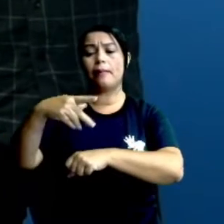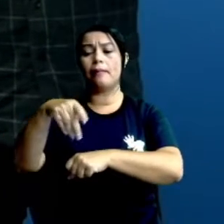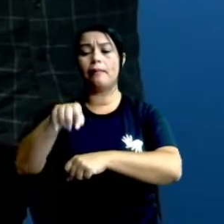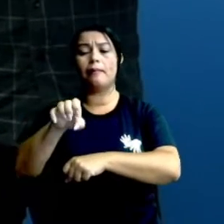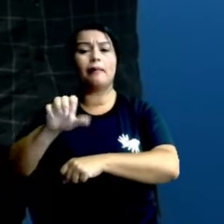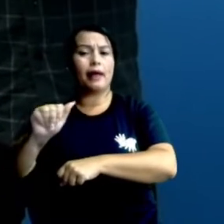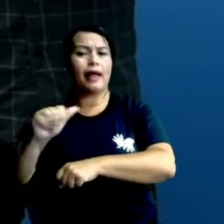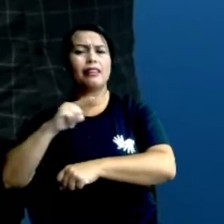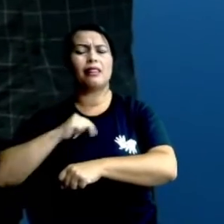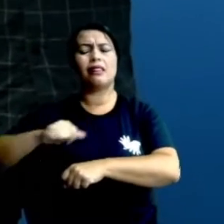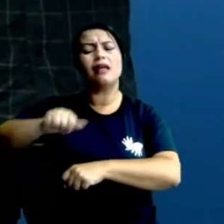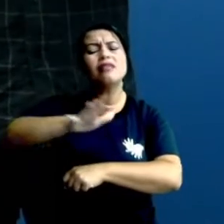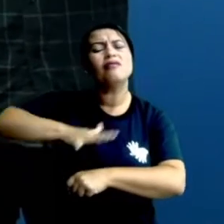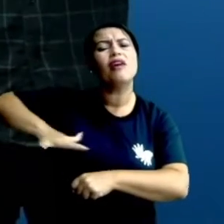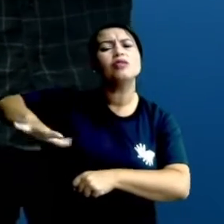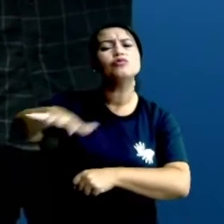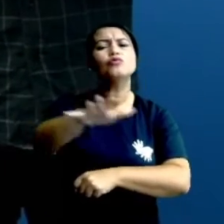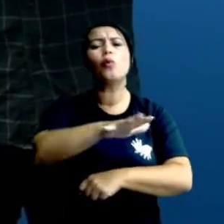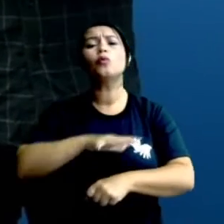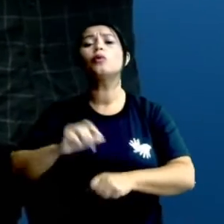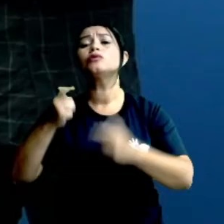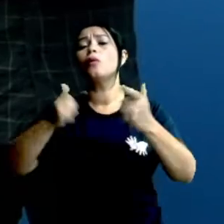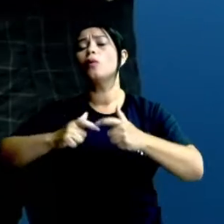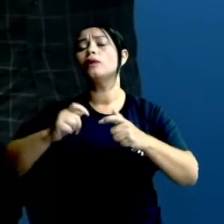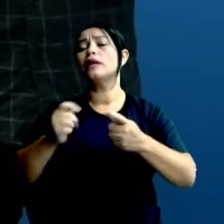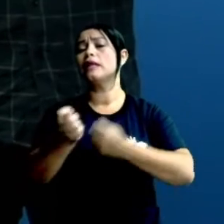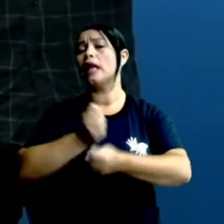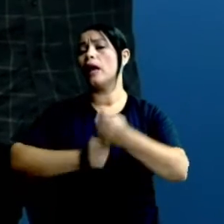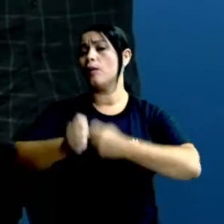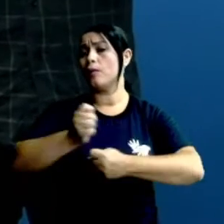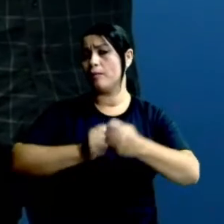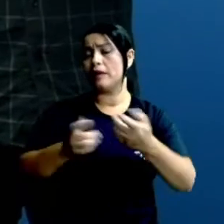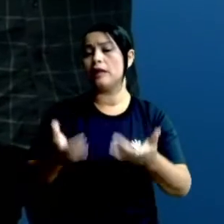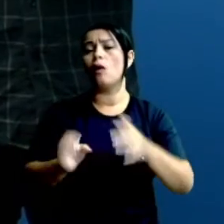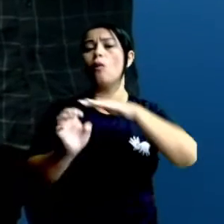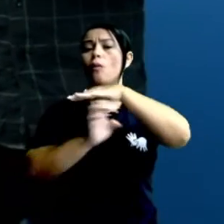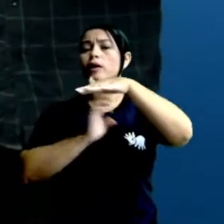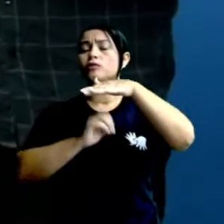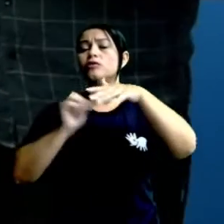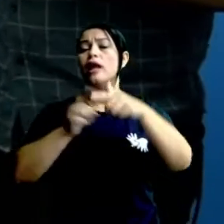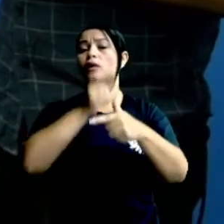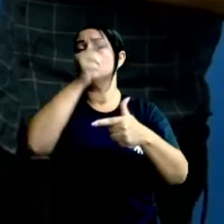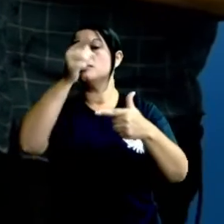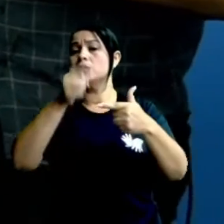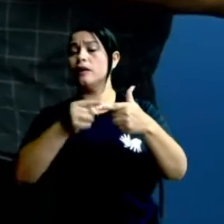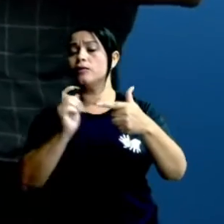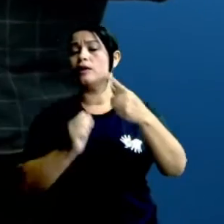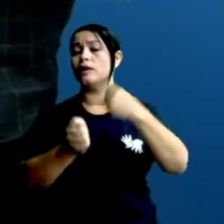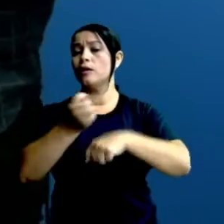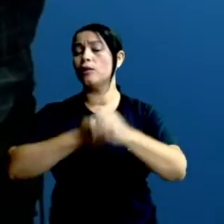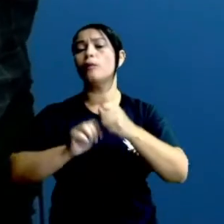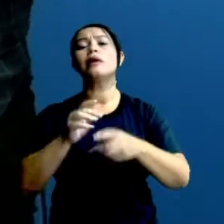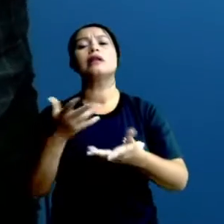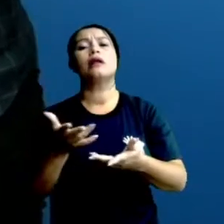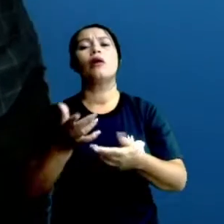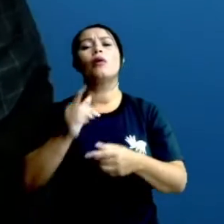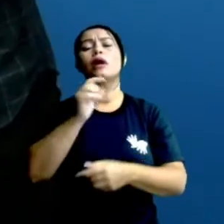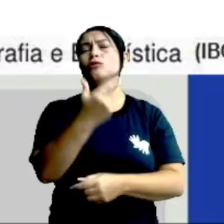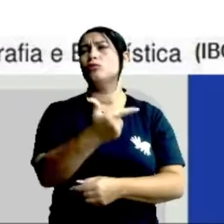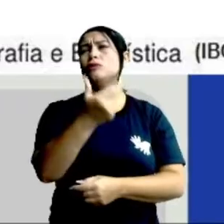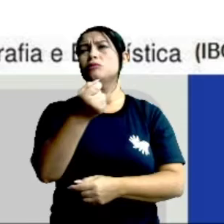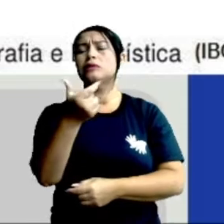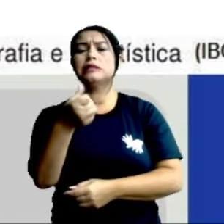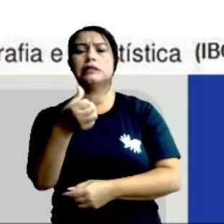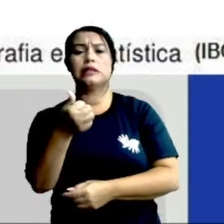vários setores da economia. Como eu falei, a indústria faz parte do setor secundário da economia. Então, em 2016, o IBGE trazia